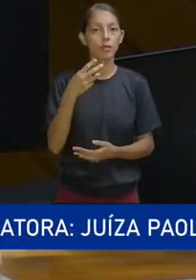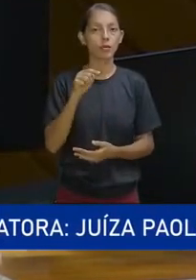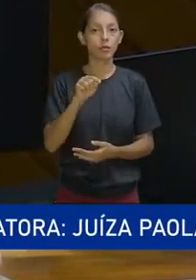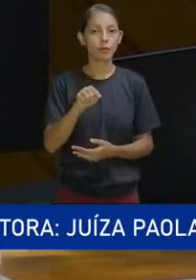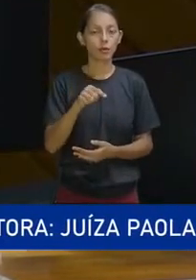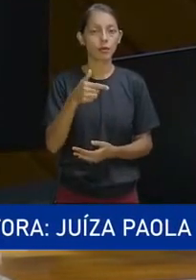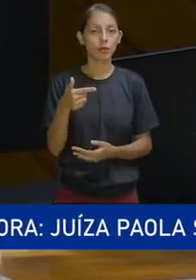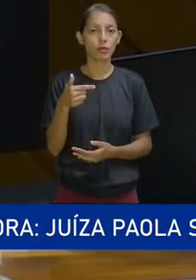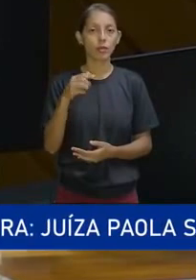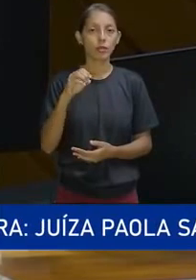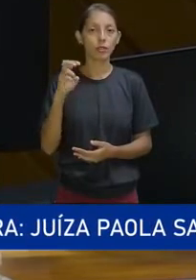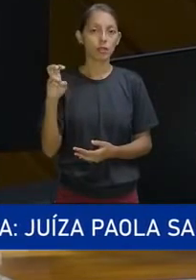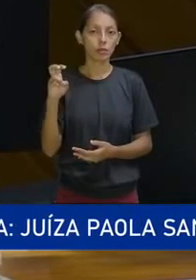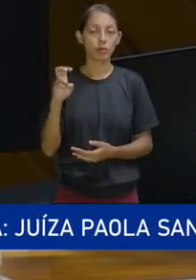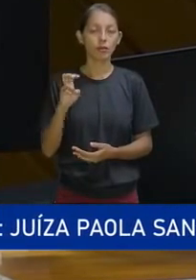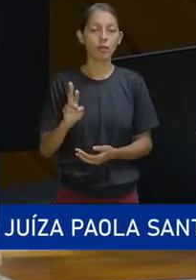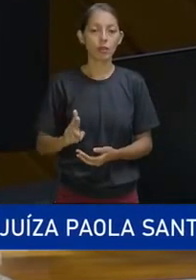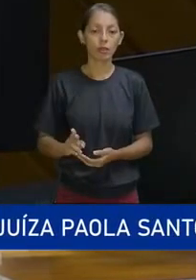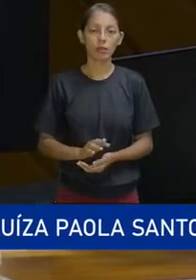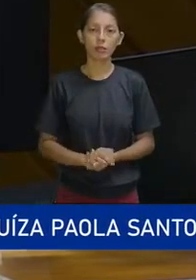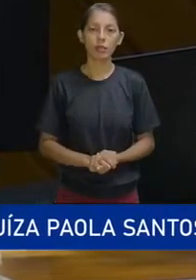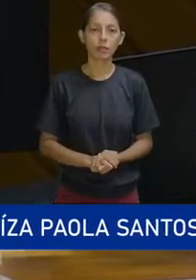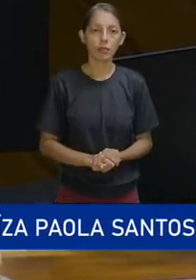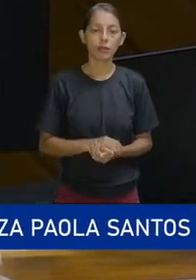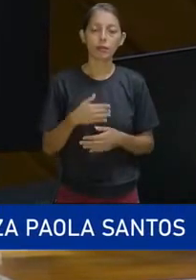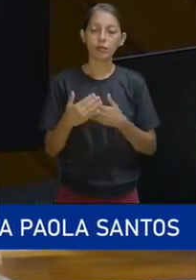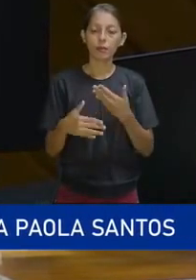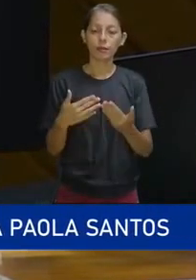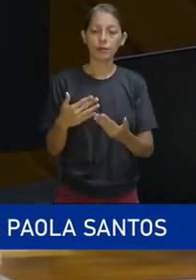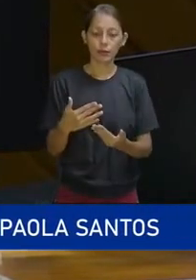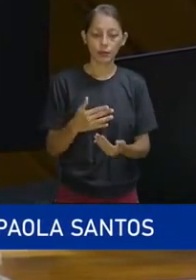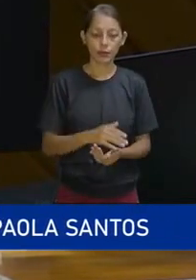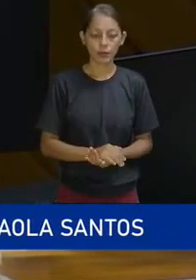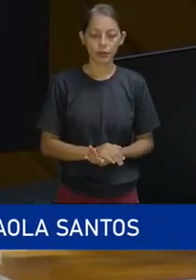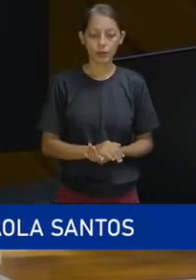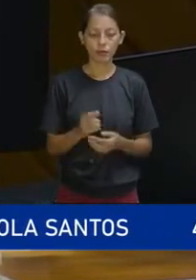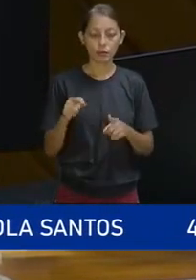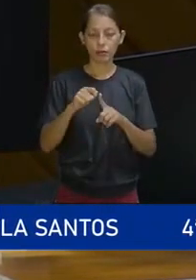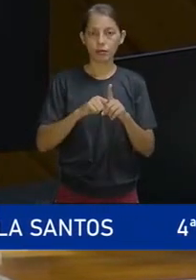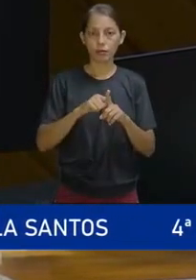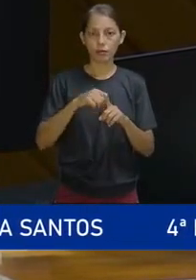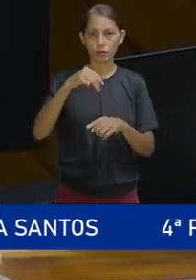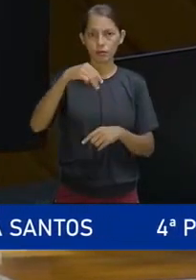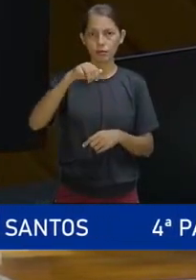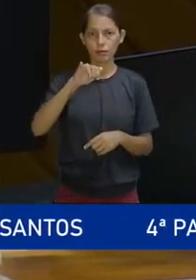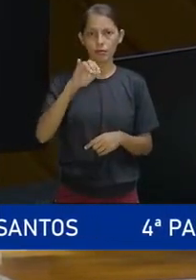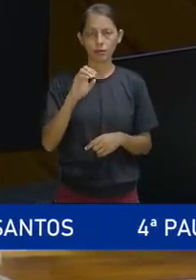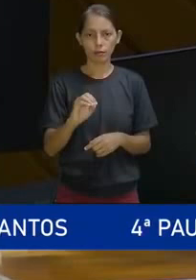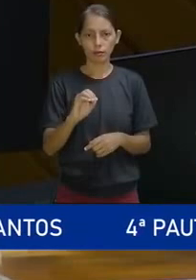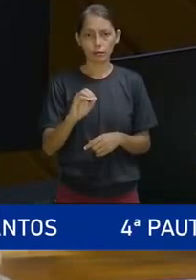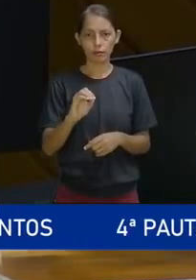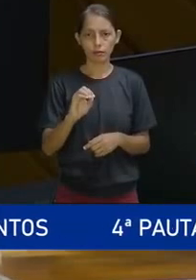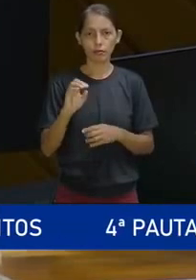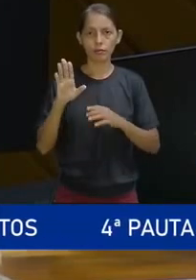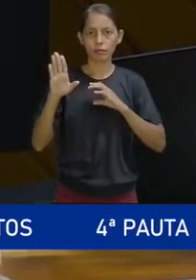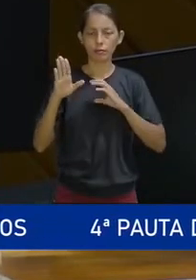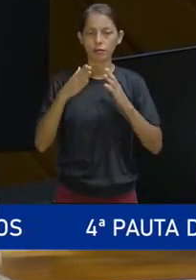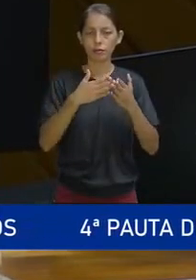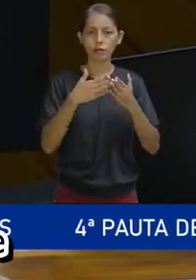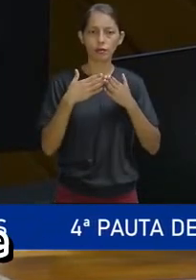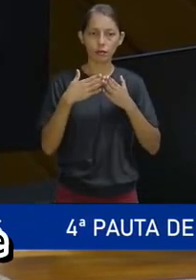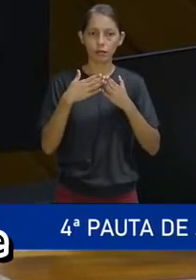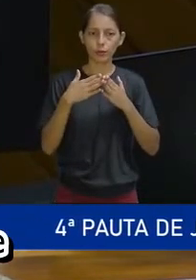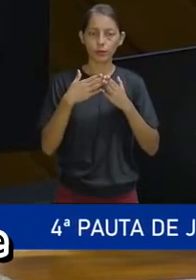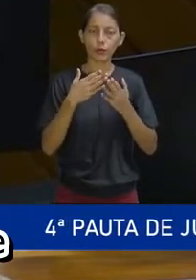53.205. Em 16 de maio de 2022, o agravante ajuizou a ação rescisória número 06.068